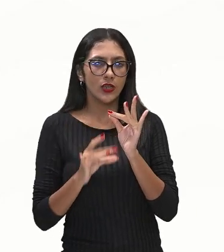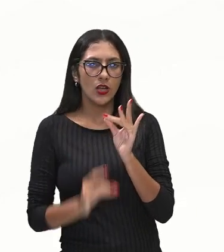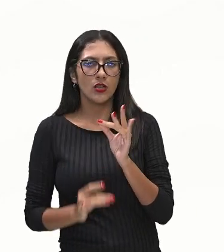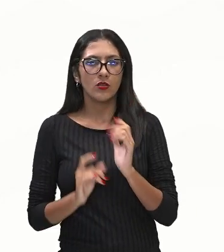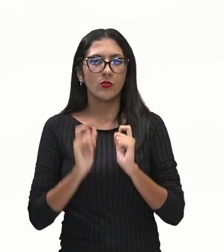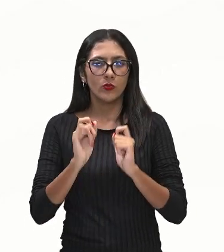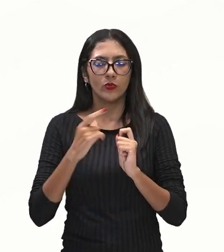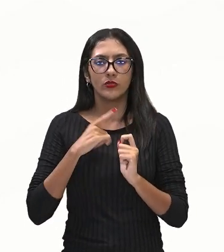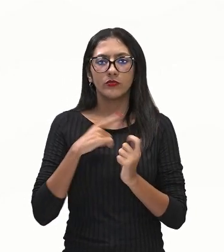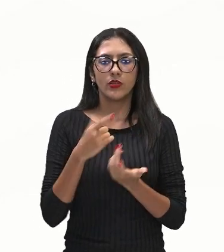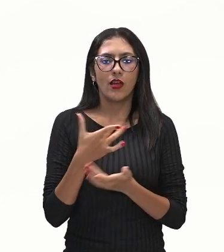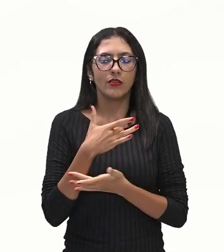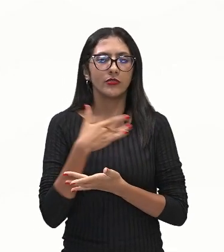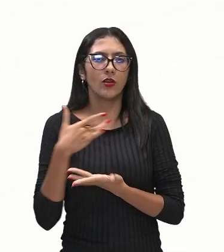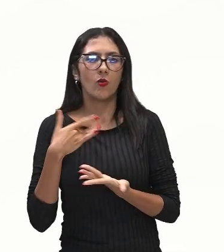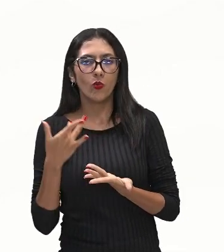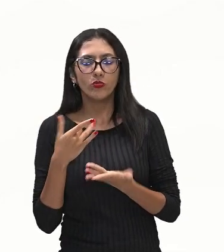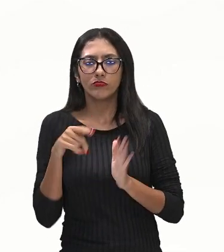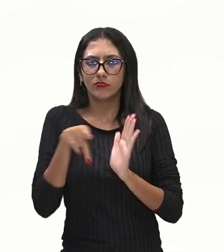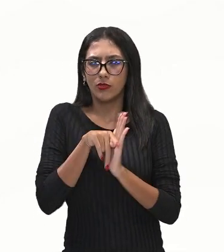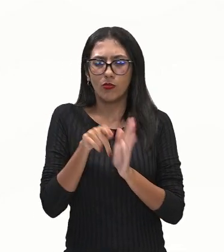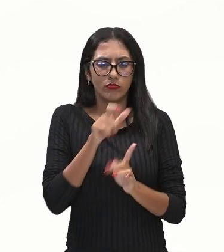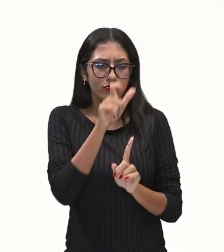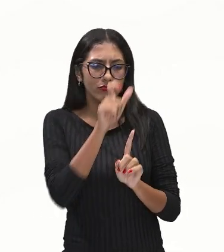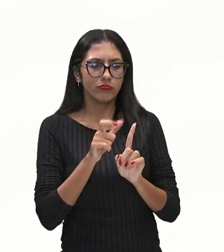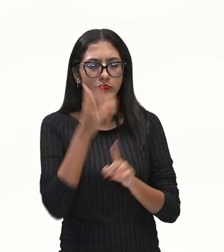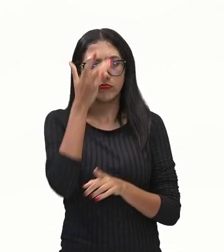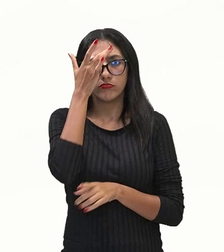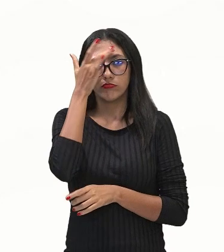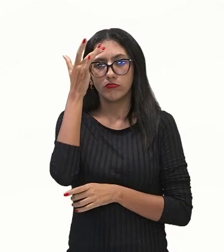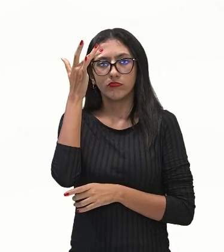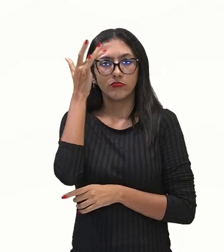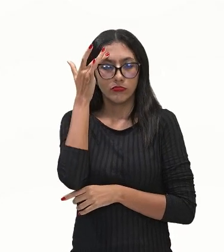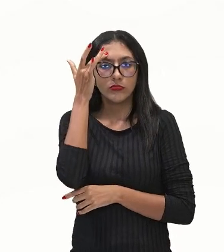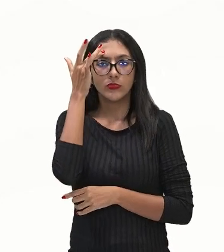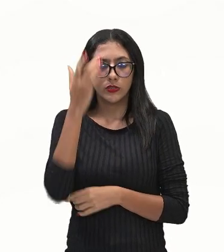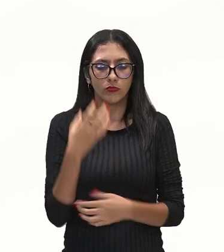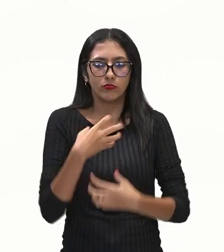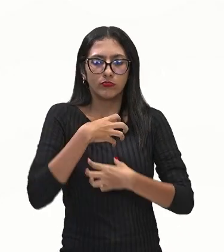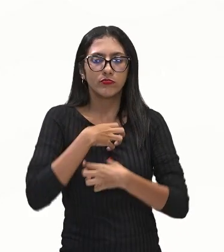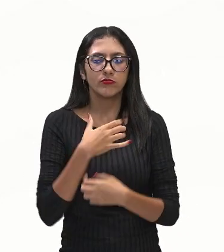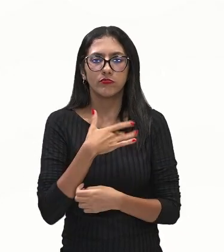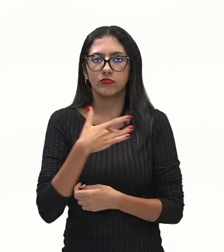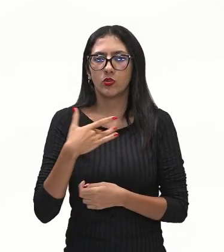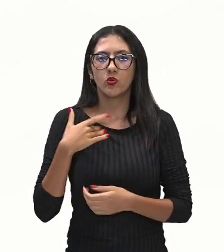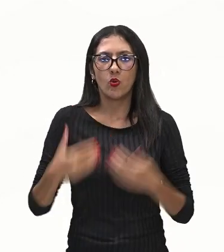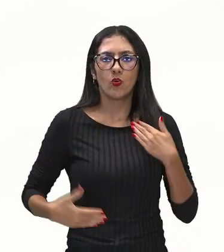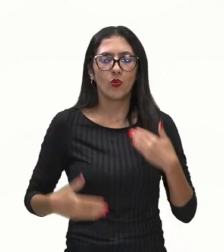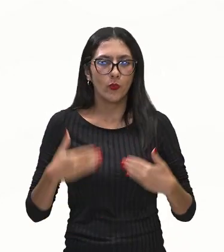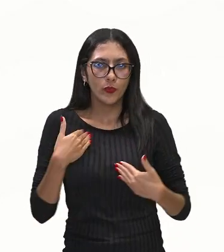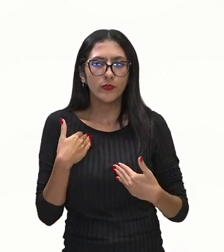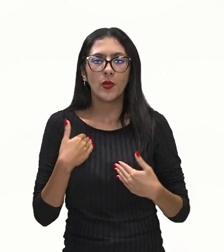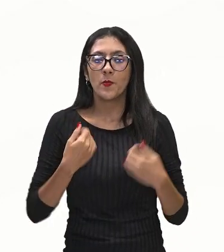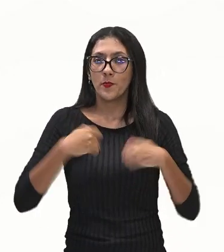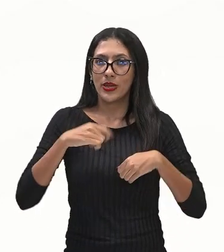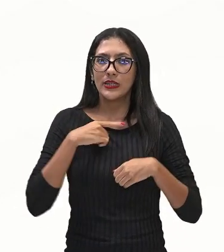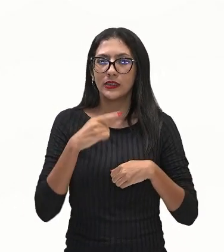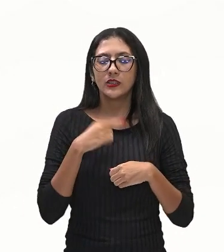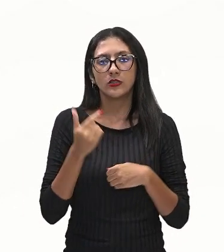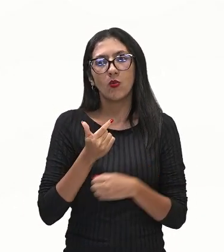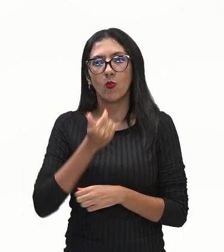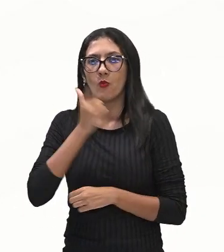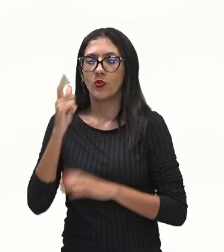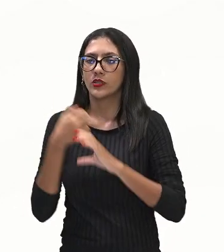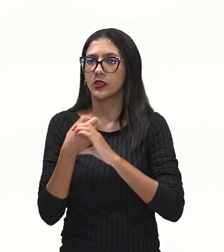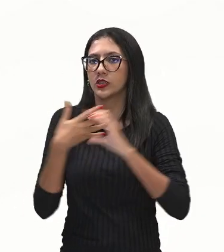a saúde mental dentro do aspecto aí psicológico e emocional, e aí eu digo que precisa de condições